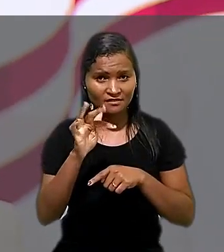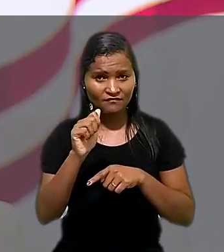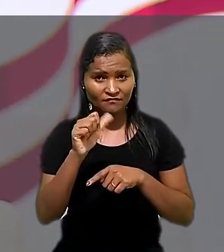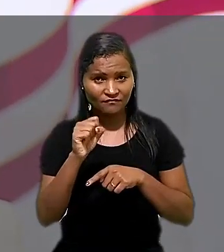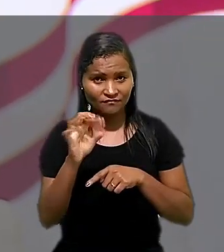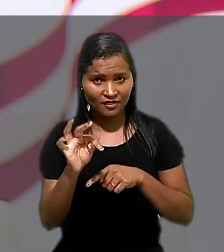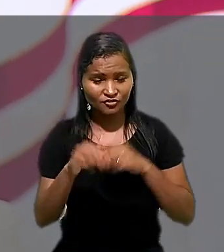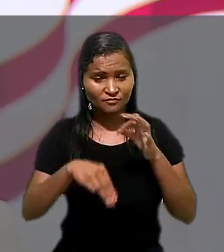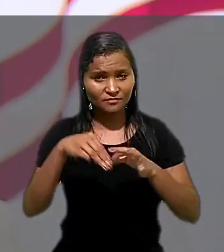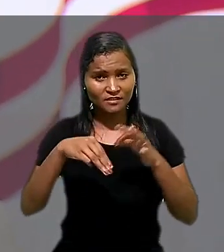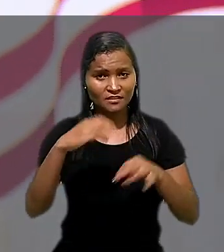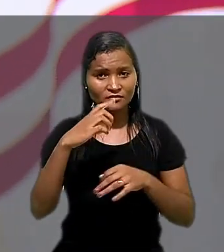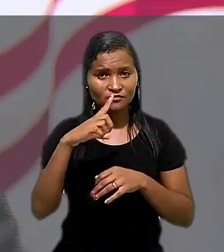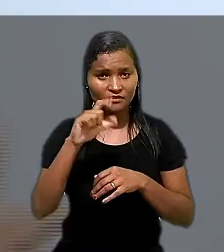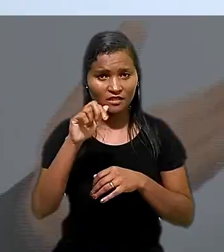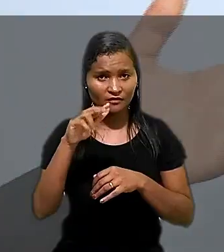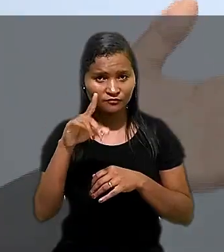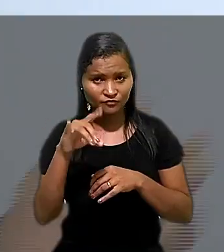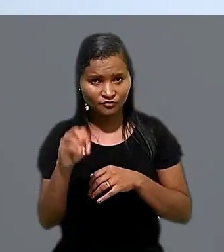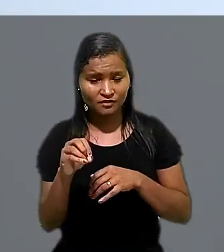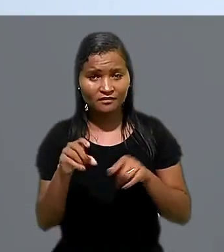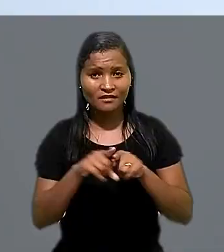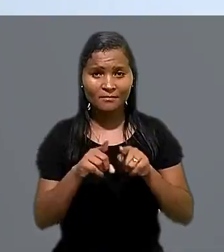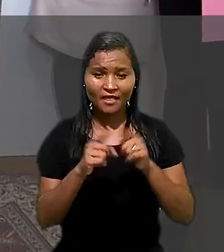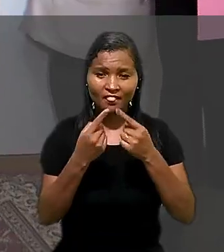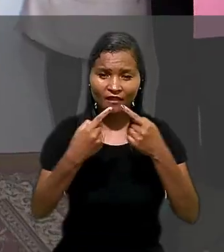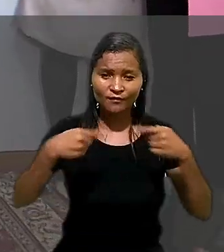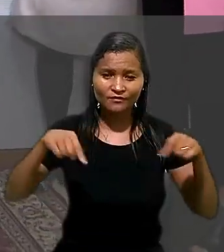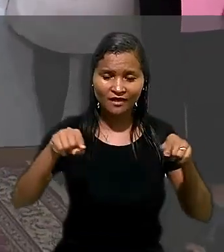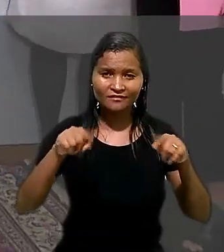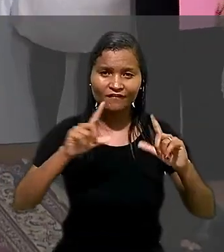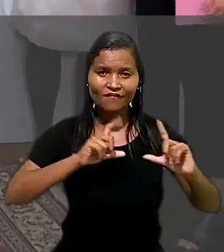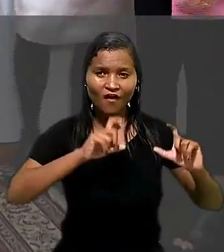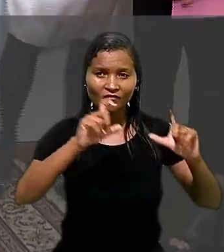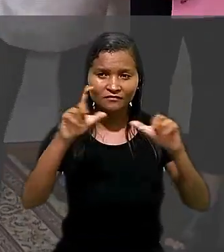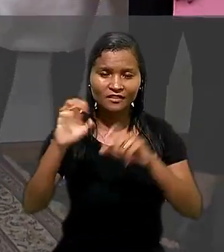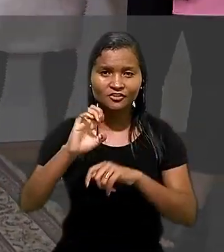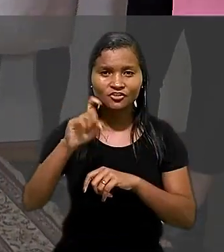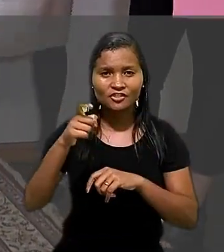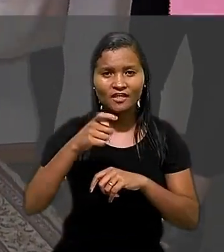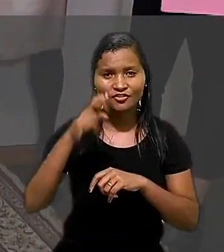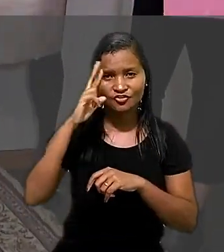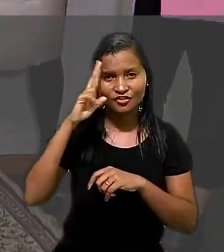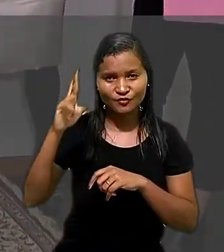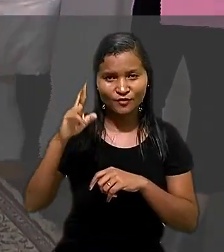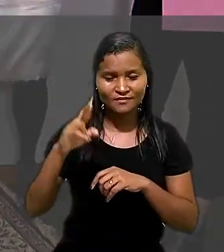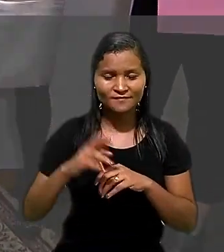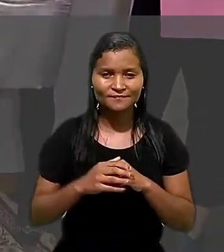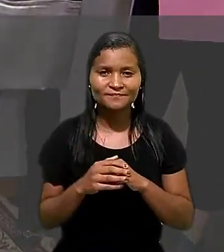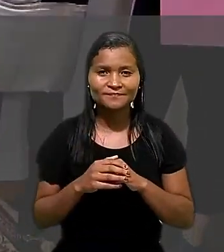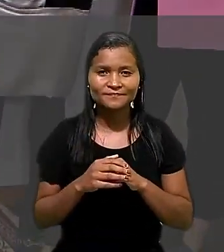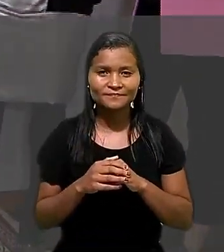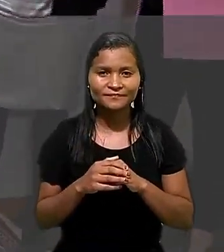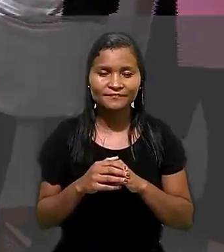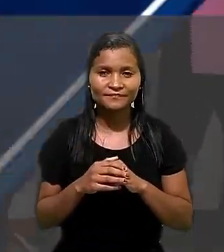Cefast, ministro Cláudio Brandão. Também foi inaugurada a galeria de fotos de ex-diretores do